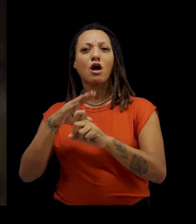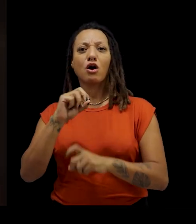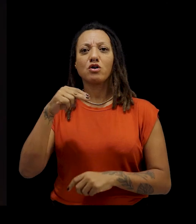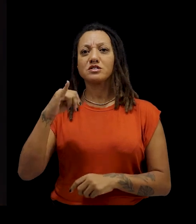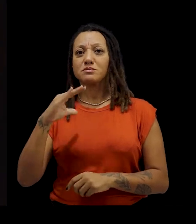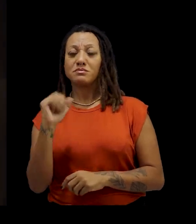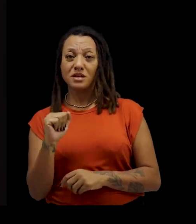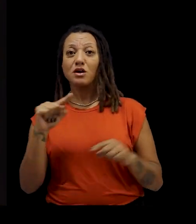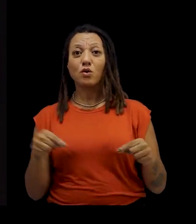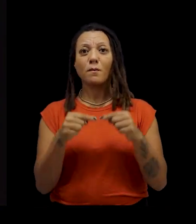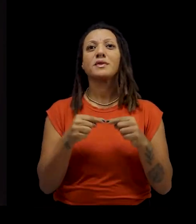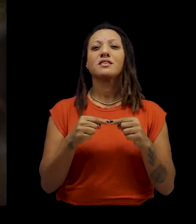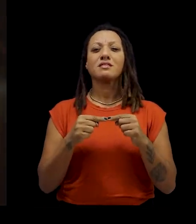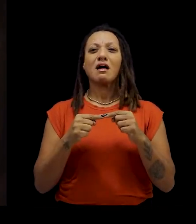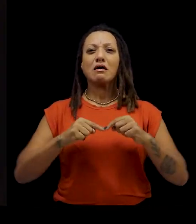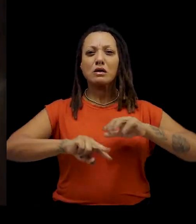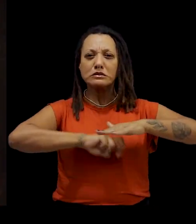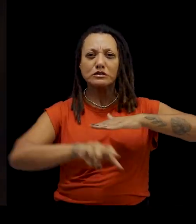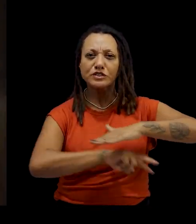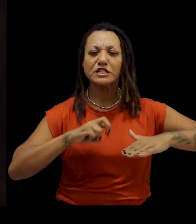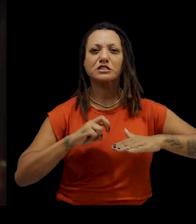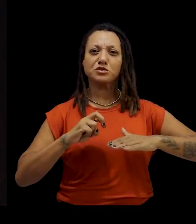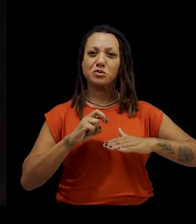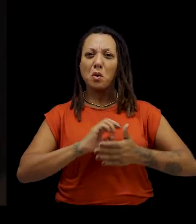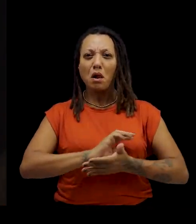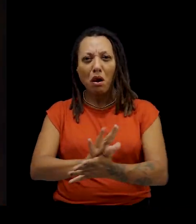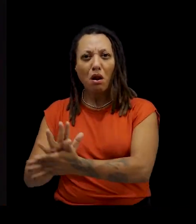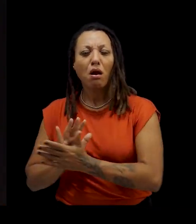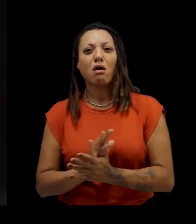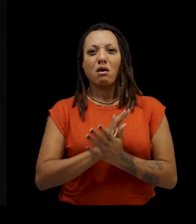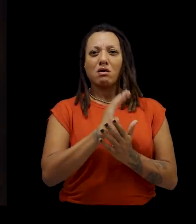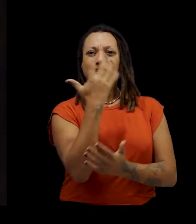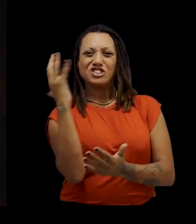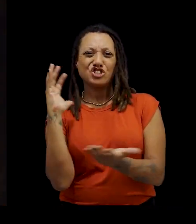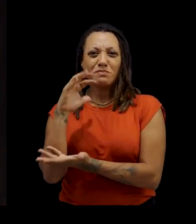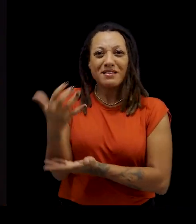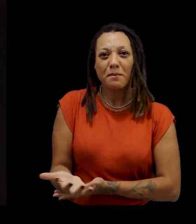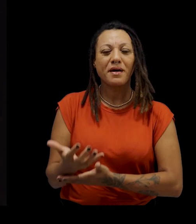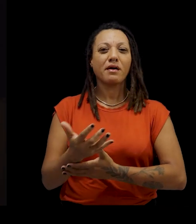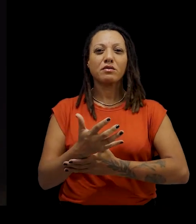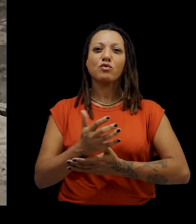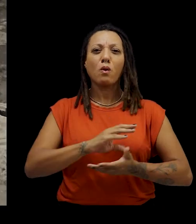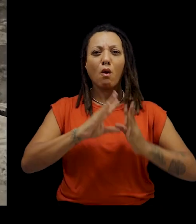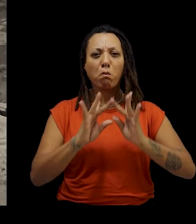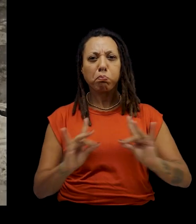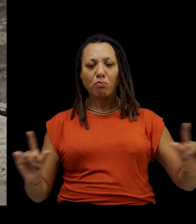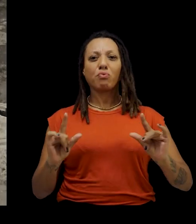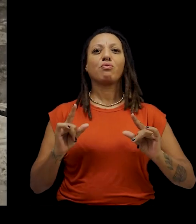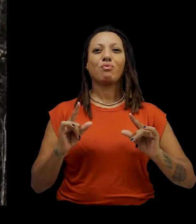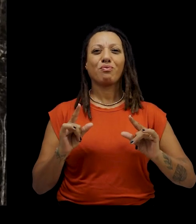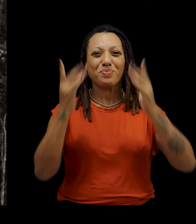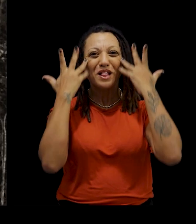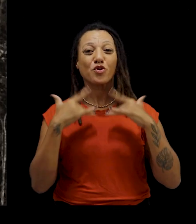contemporâneos relacionados ao extrativismo, à exploração de recursos naturais, como o desmatamento e os impactos socioambientais